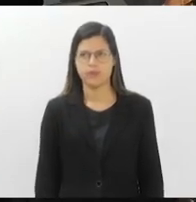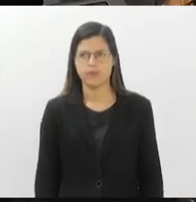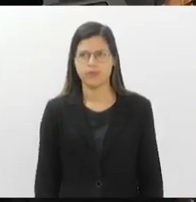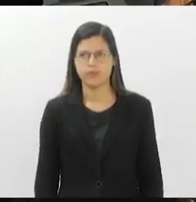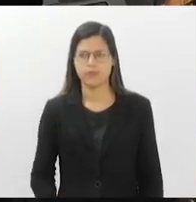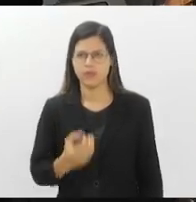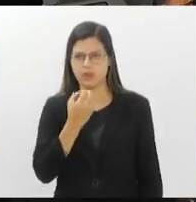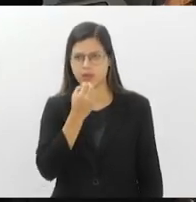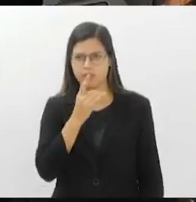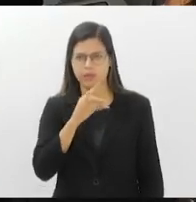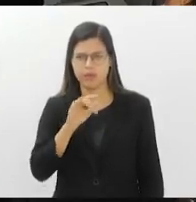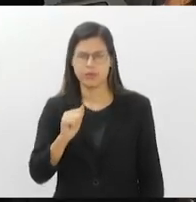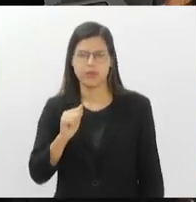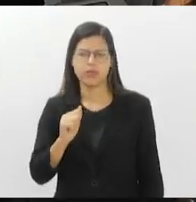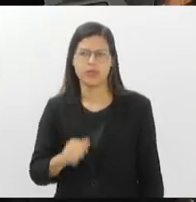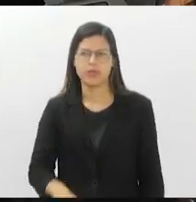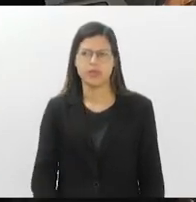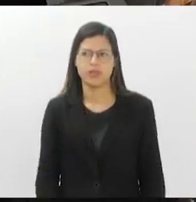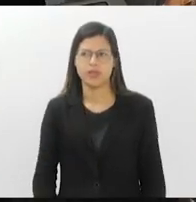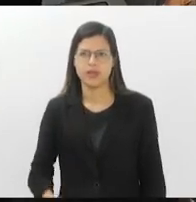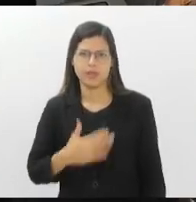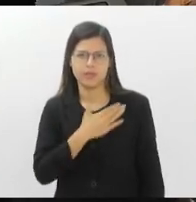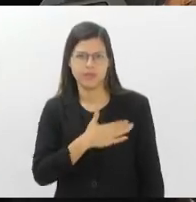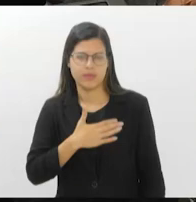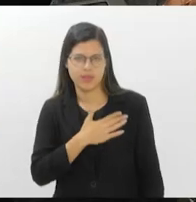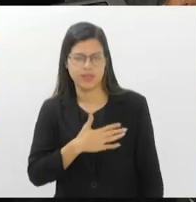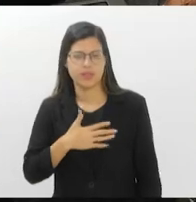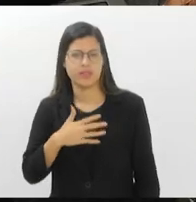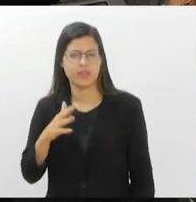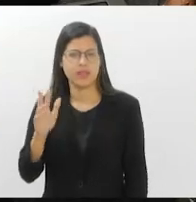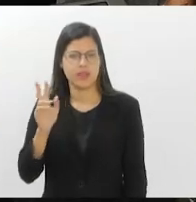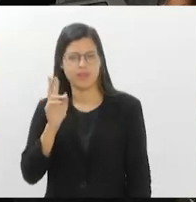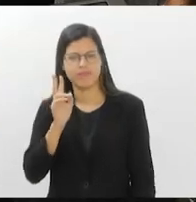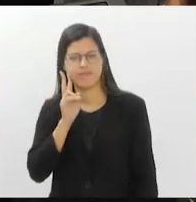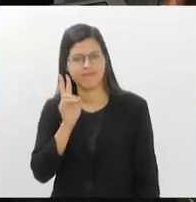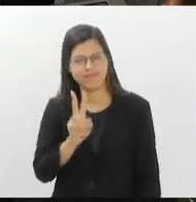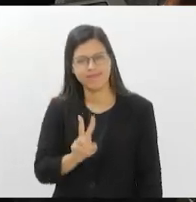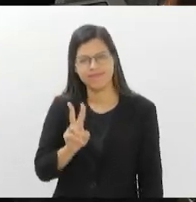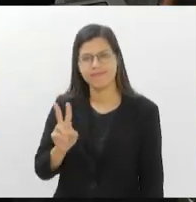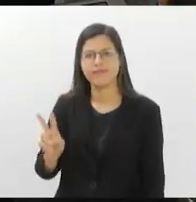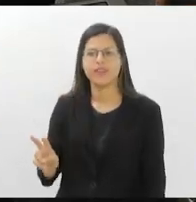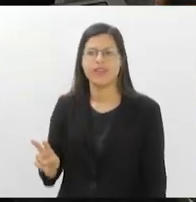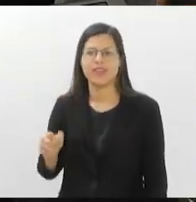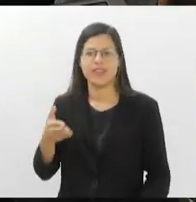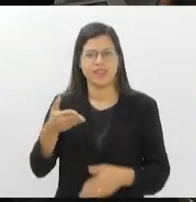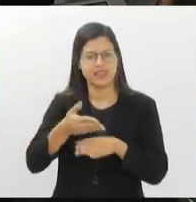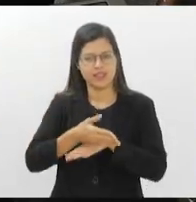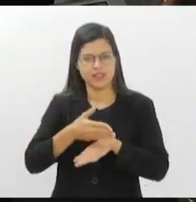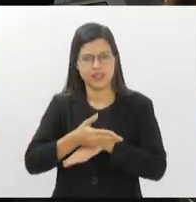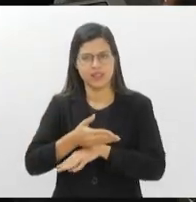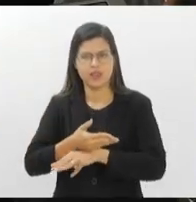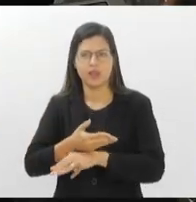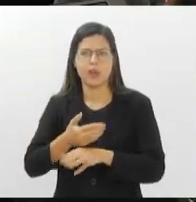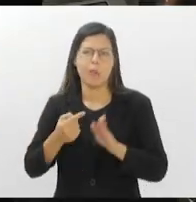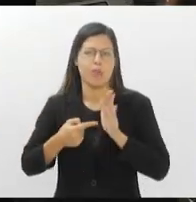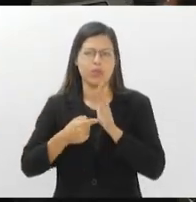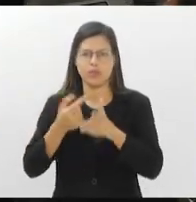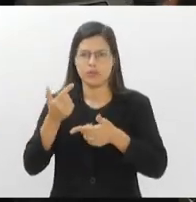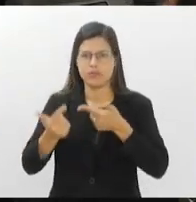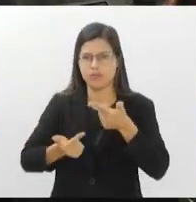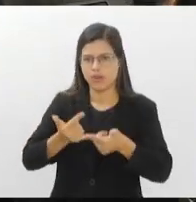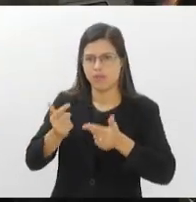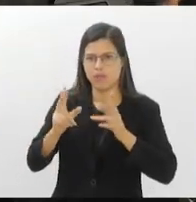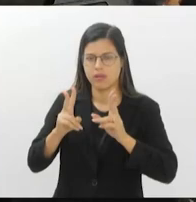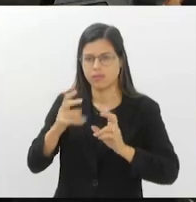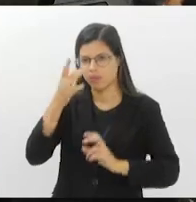Bom dia, gente. Prazer imenso estar aqui, podendo trazer um pouco do trabalho da saúde mental que